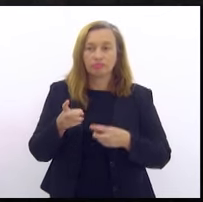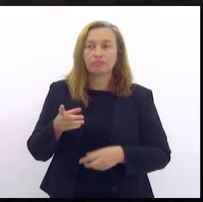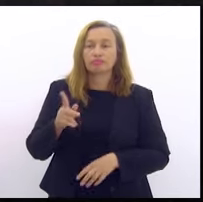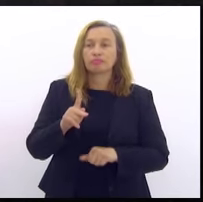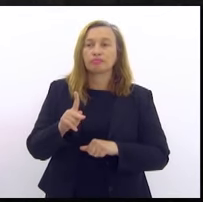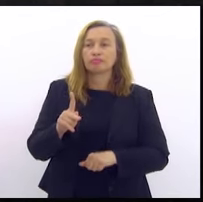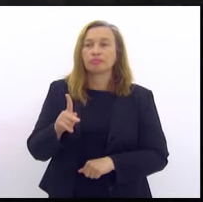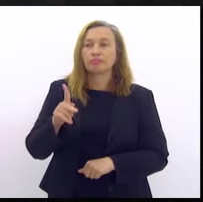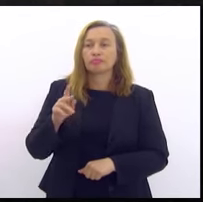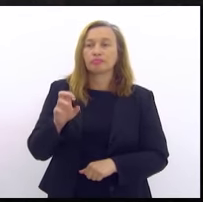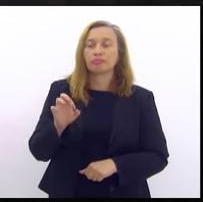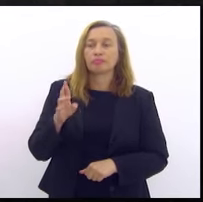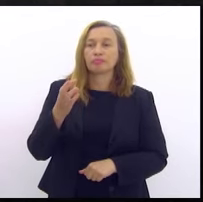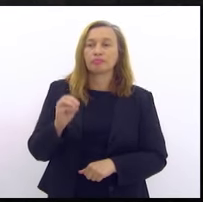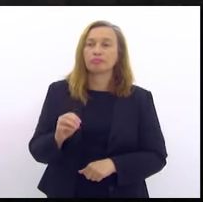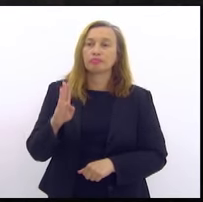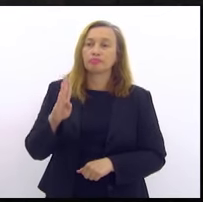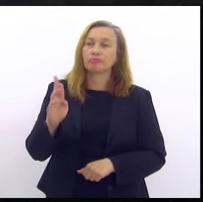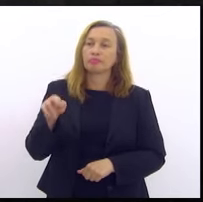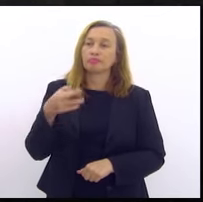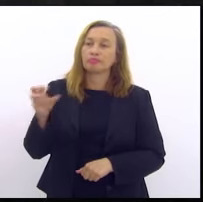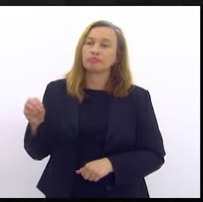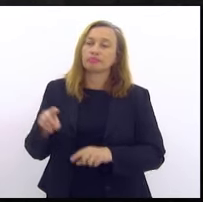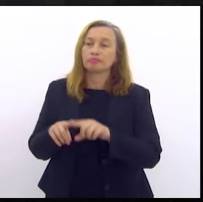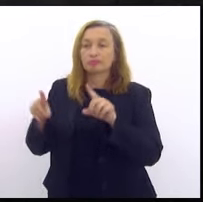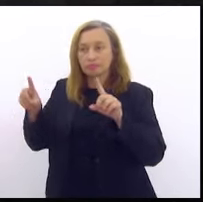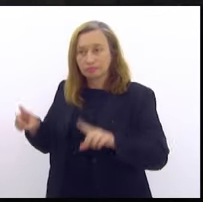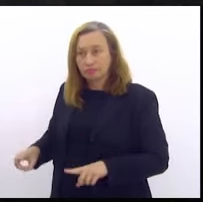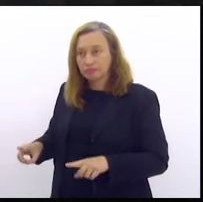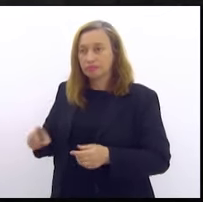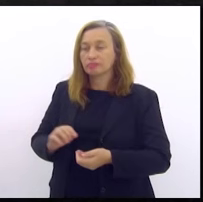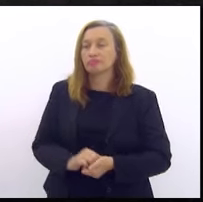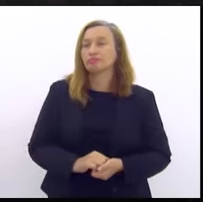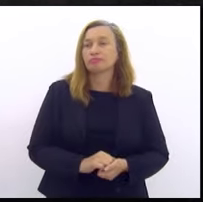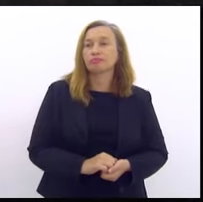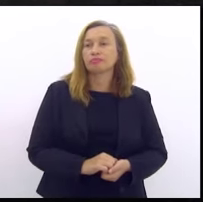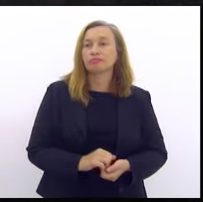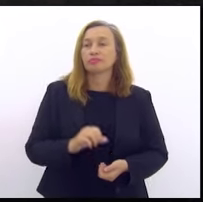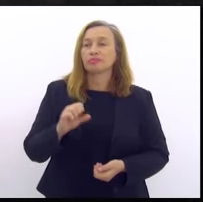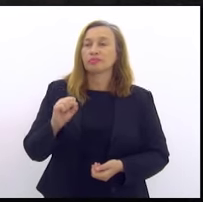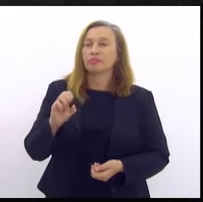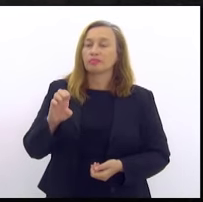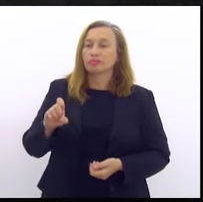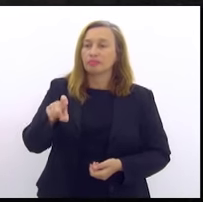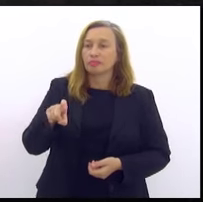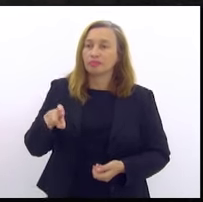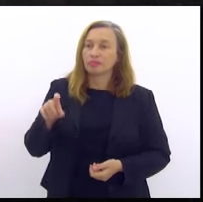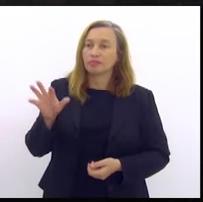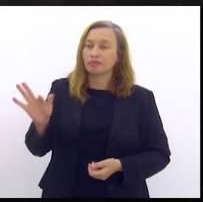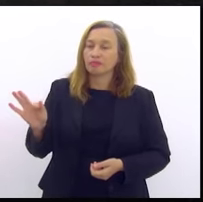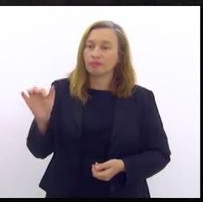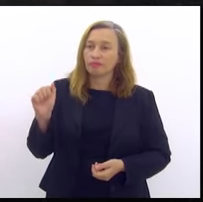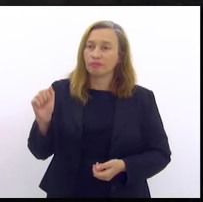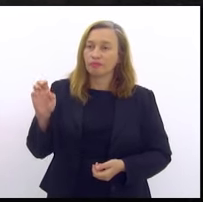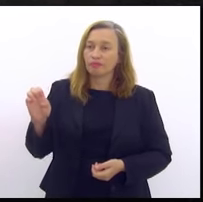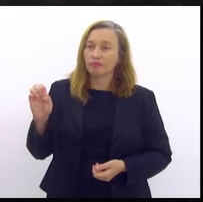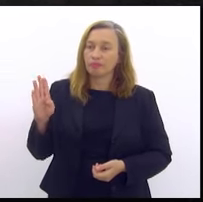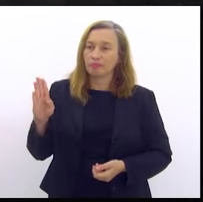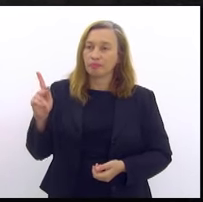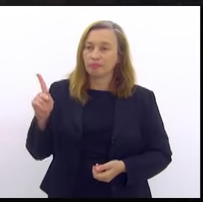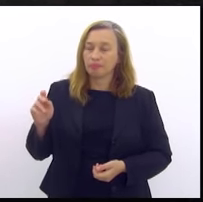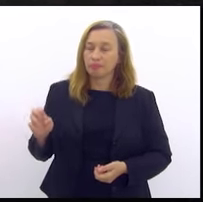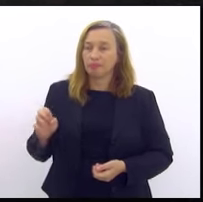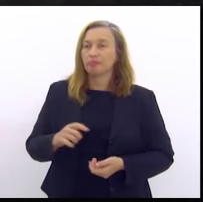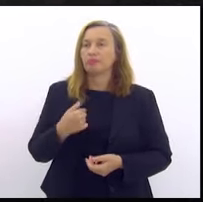essa sessão, sobre os funcionários da ex-FAEP. Eu fui um funcionário da ex-FAEP, eu